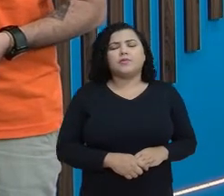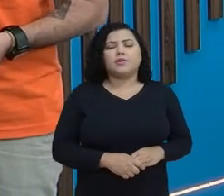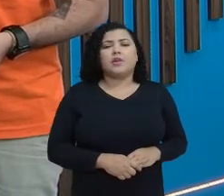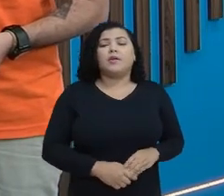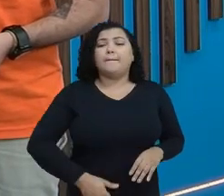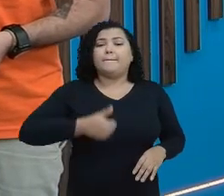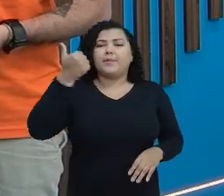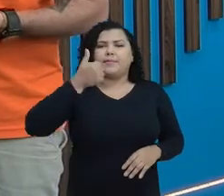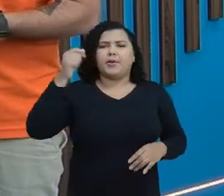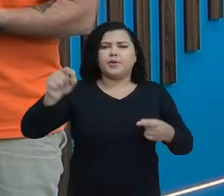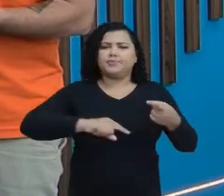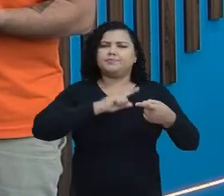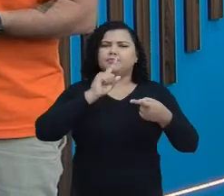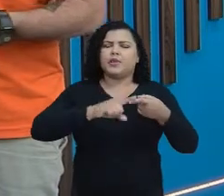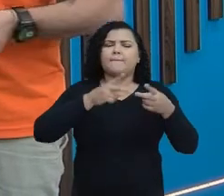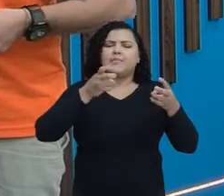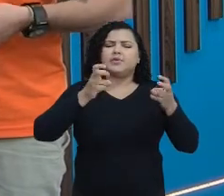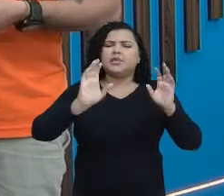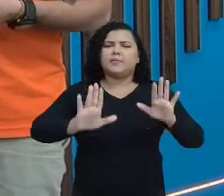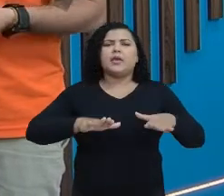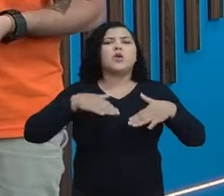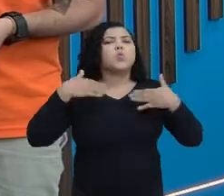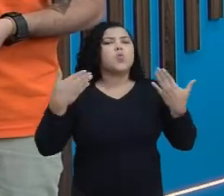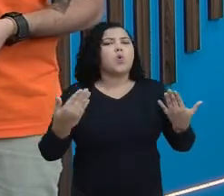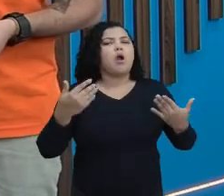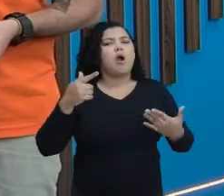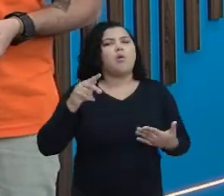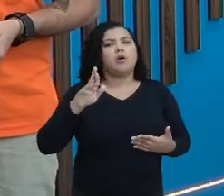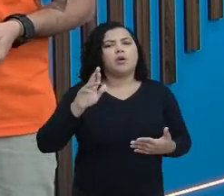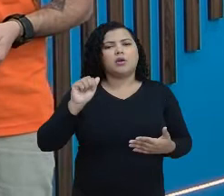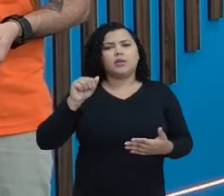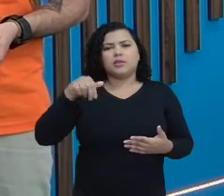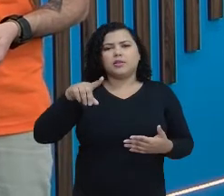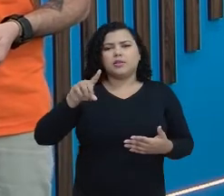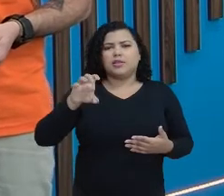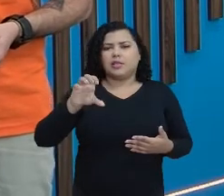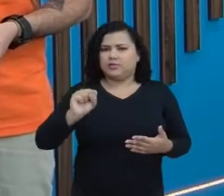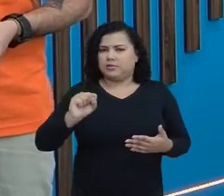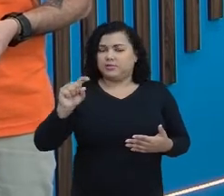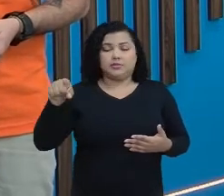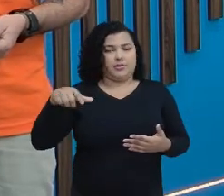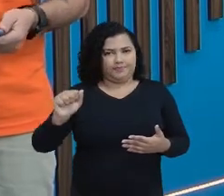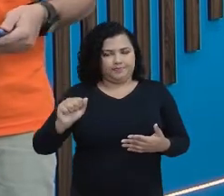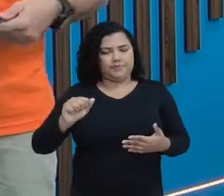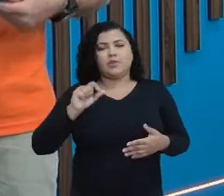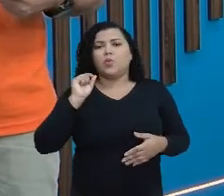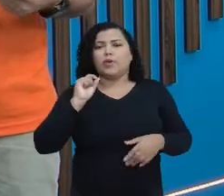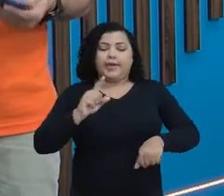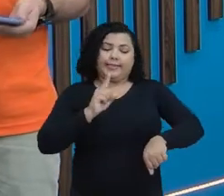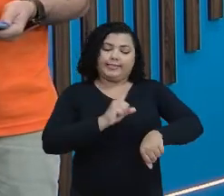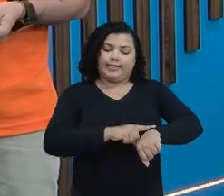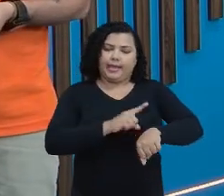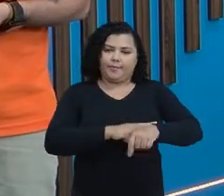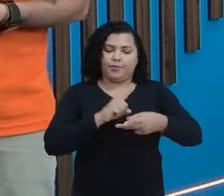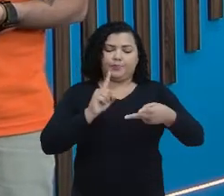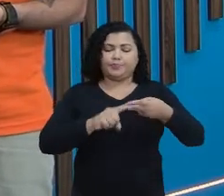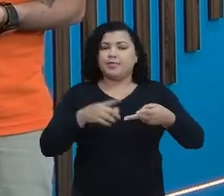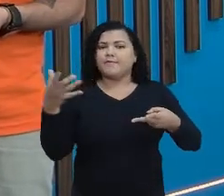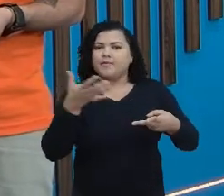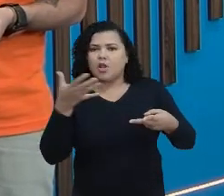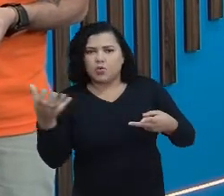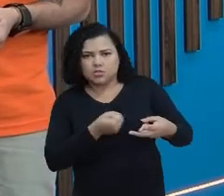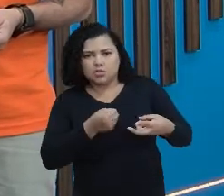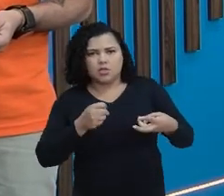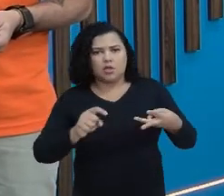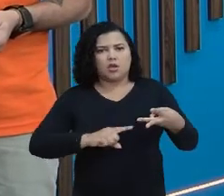as grandezas. Nesse caso aí, as grandezas do problema são tempo e velocidade. Perceba que a análise que a gente está